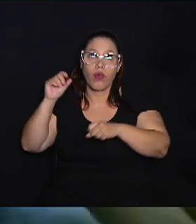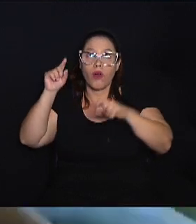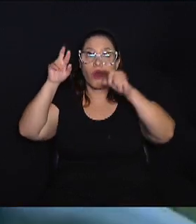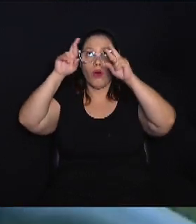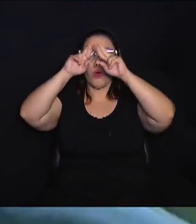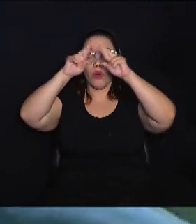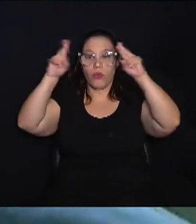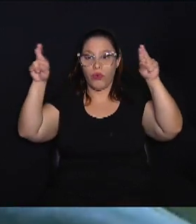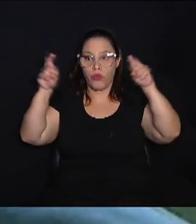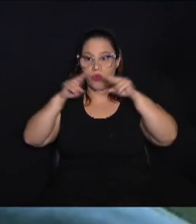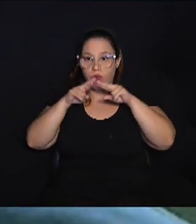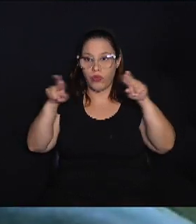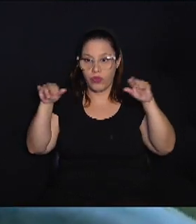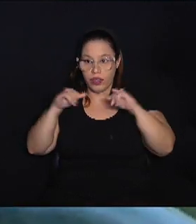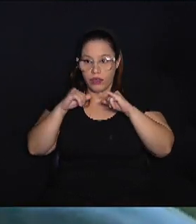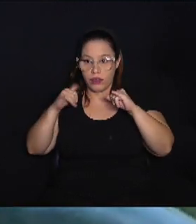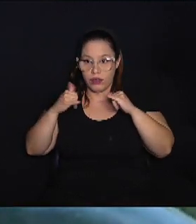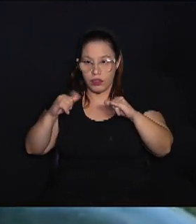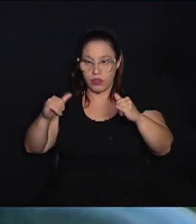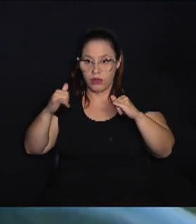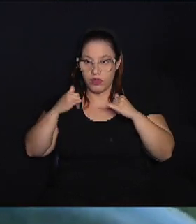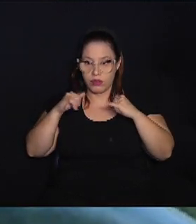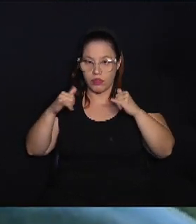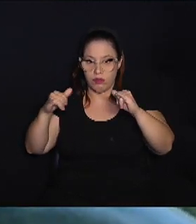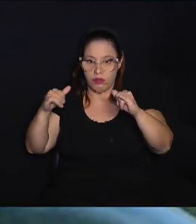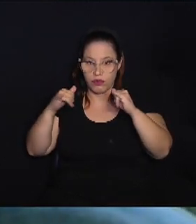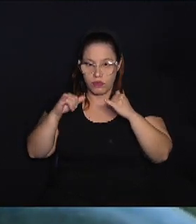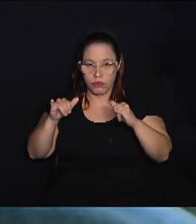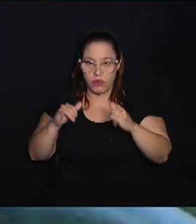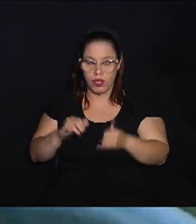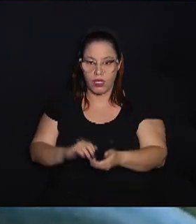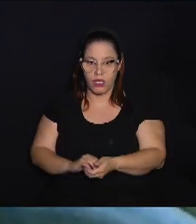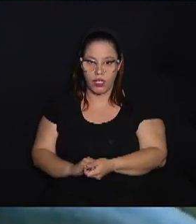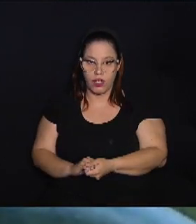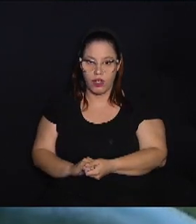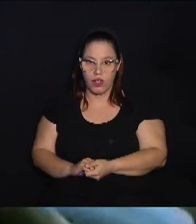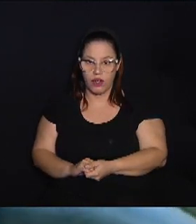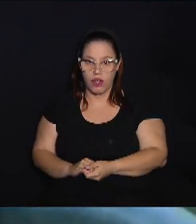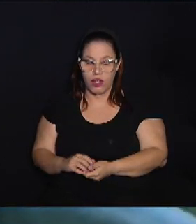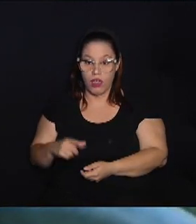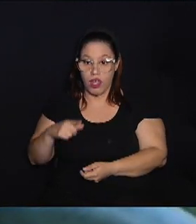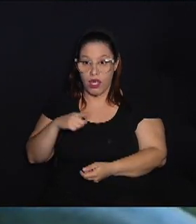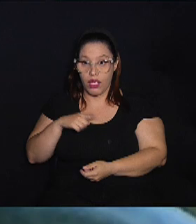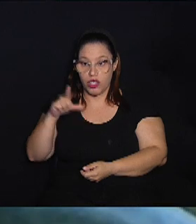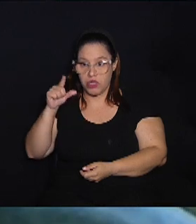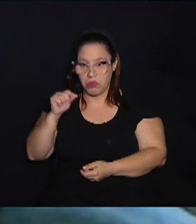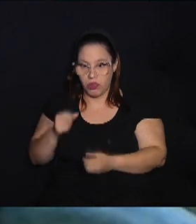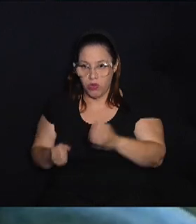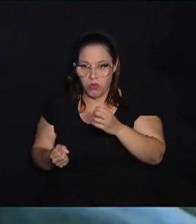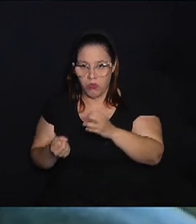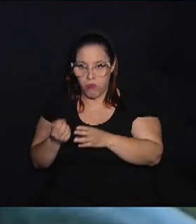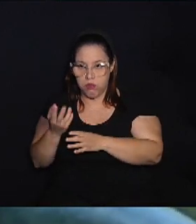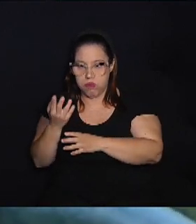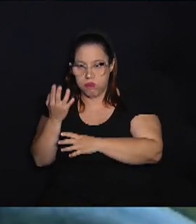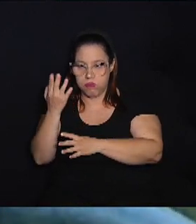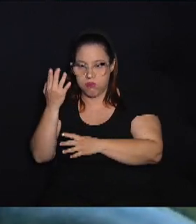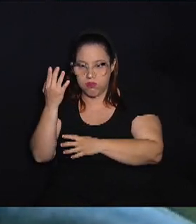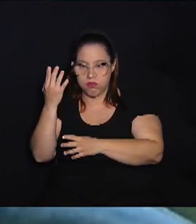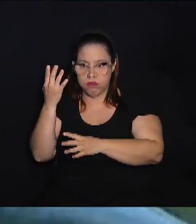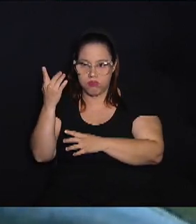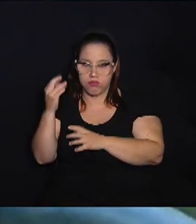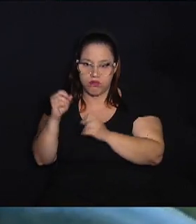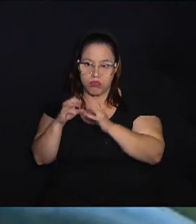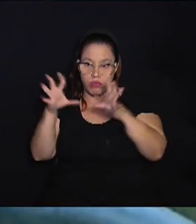que diminua, né, a incisão ou a probabilidade de ter um foco de incêndio, que também é muito comum em cooperativas, né, com